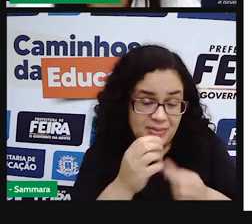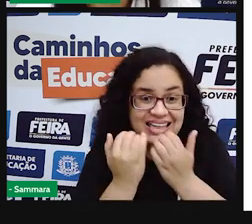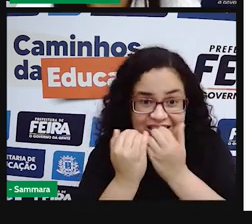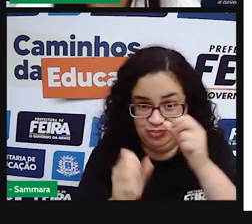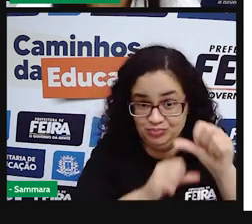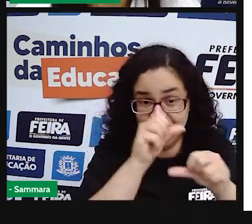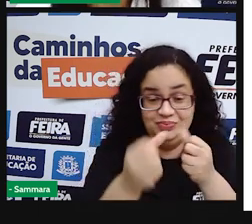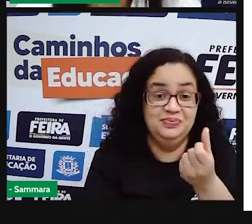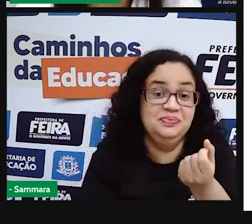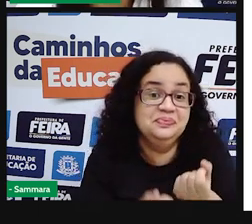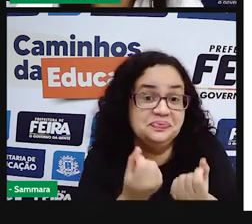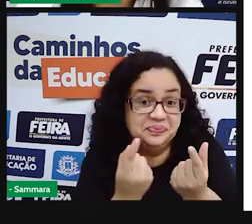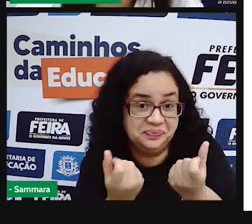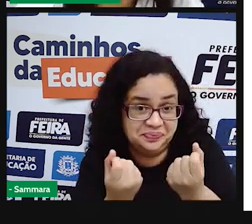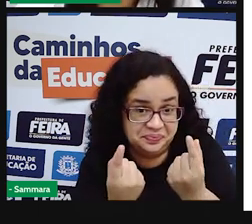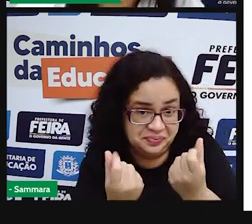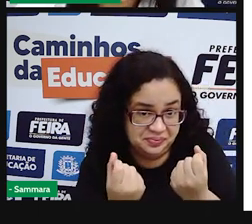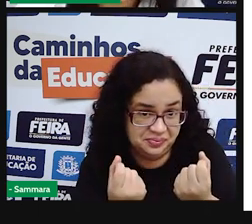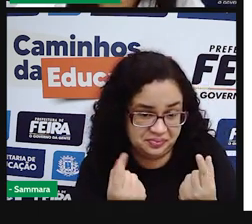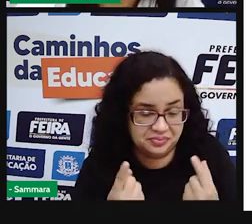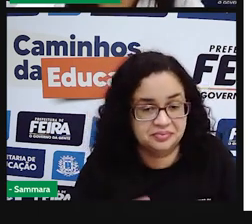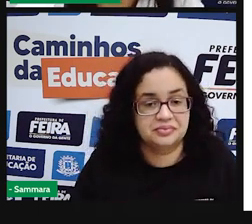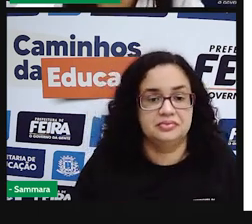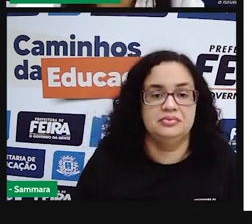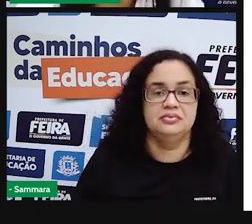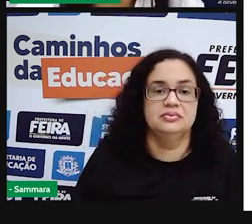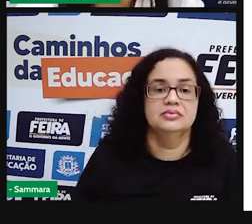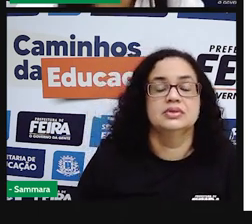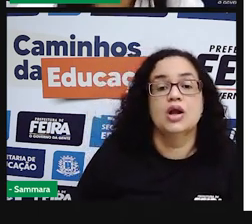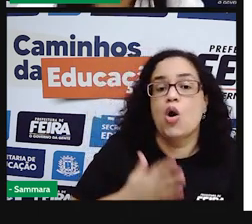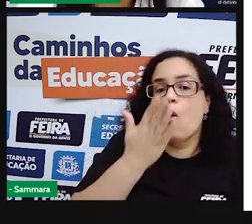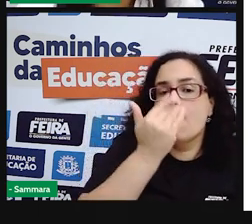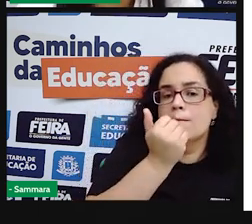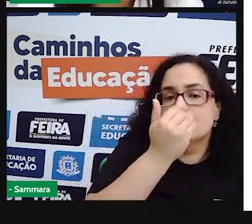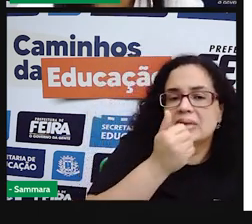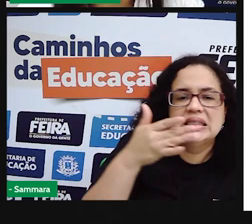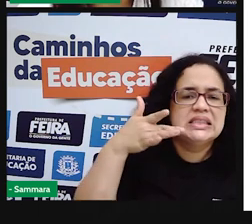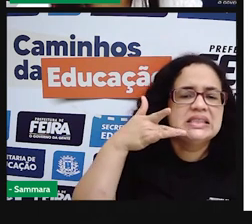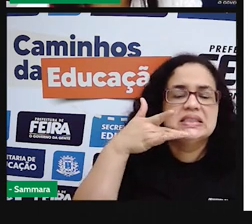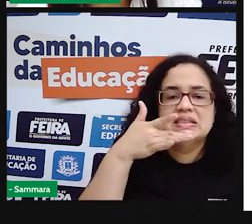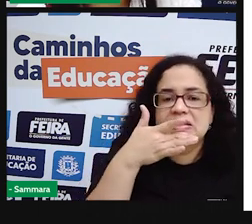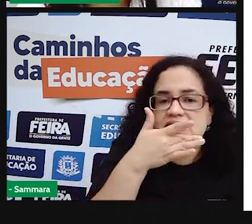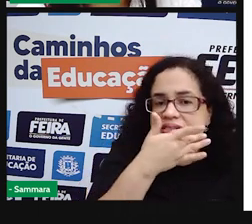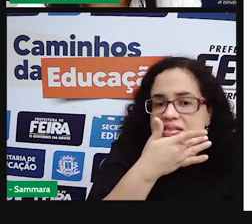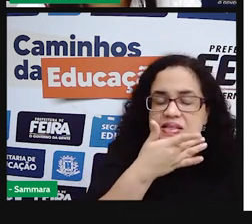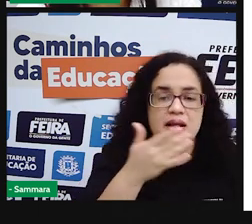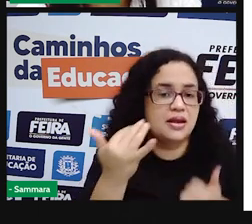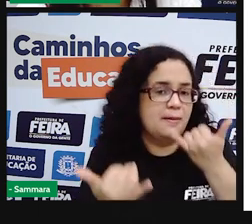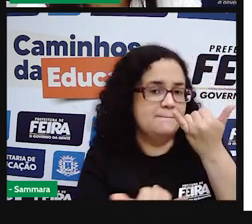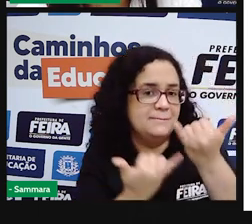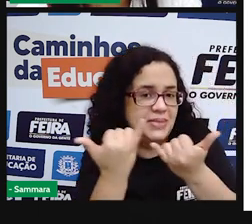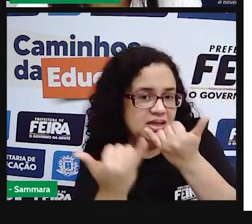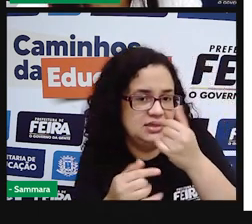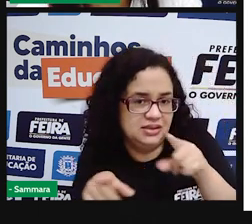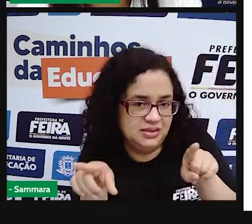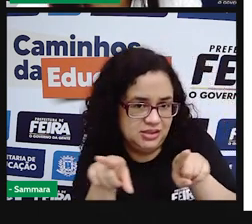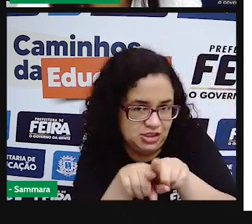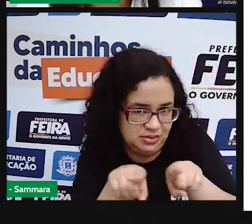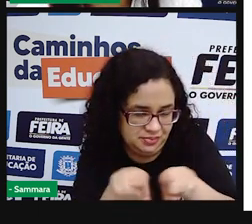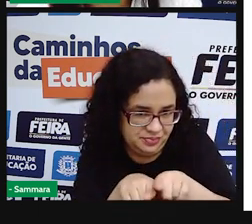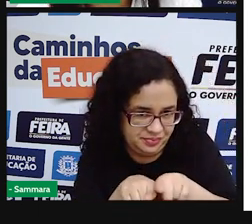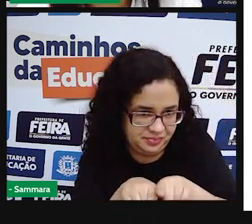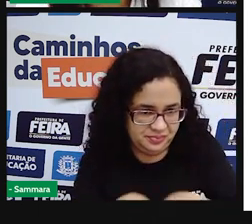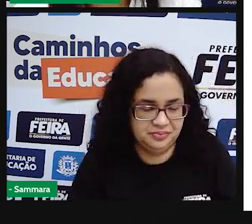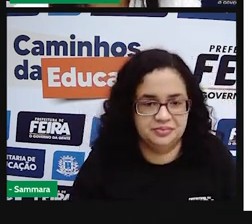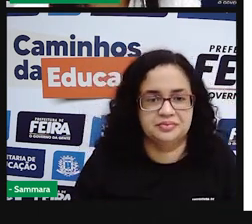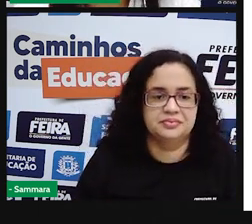São Pedro diz, fora a comida deliciosa, tem jogos e brincadeiras. Olha para Zé